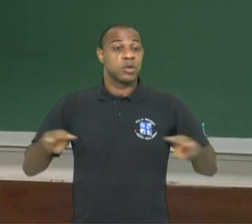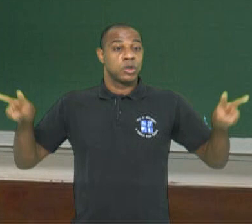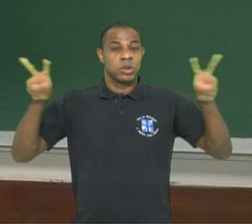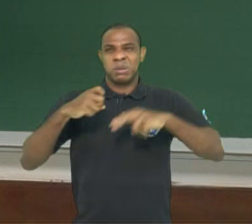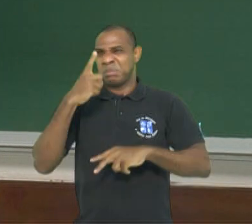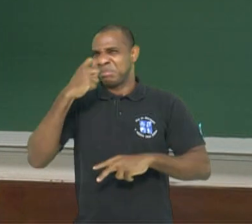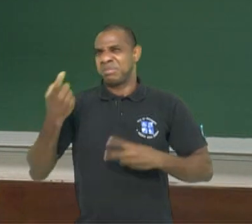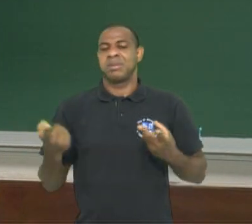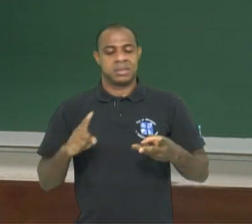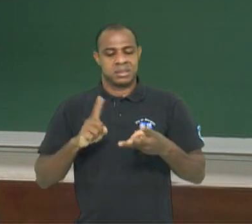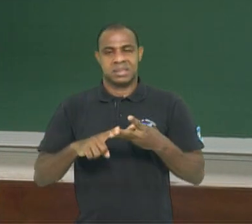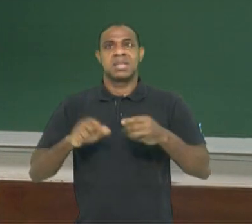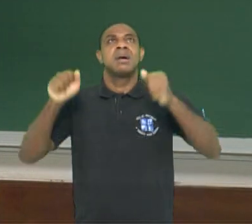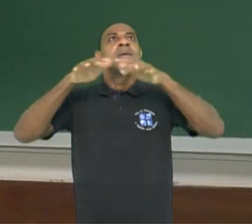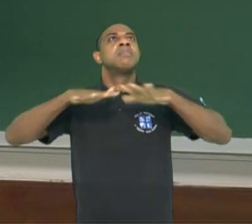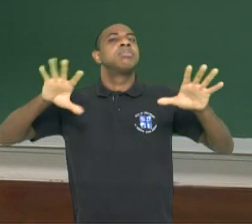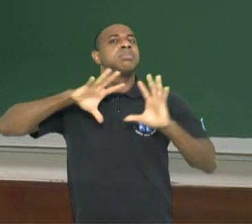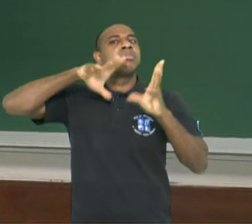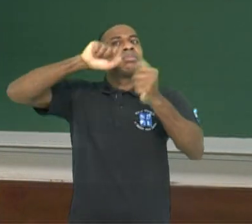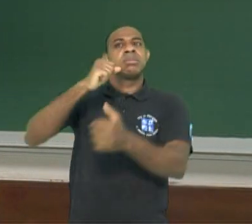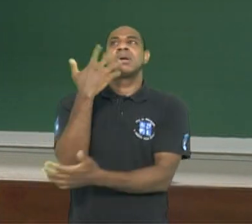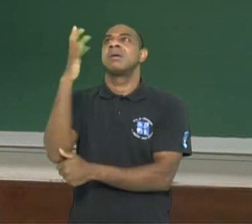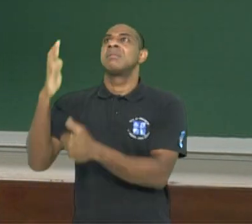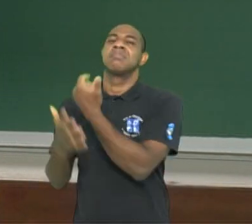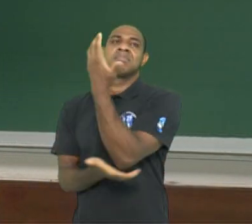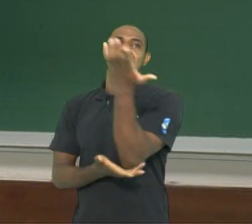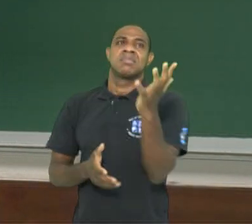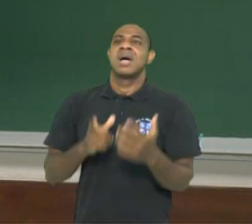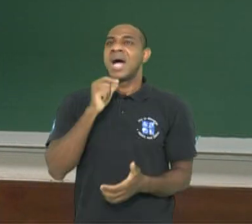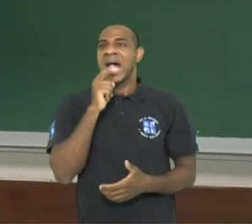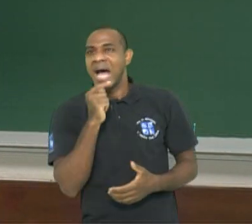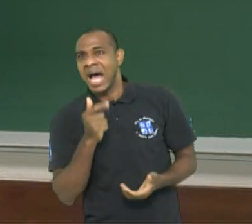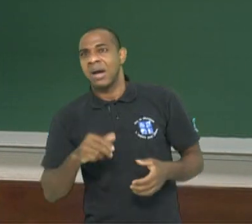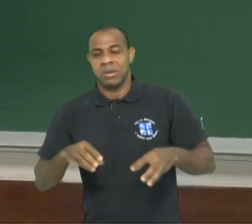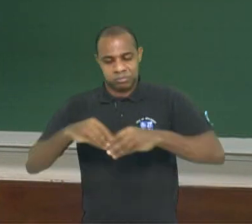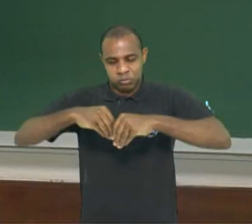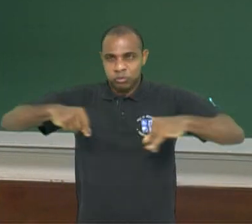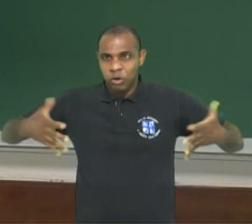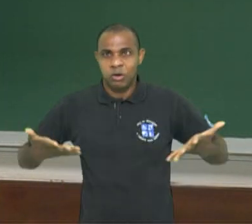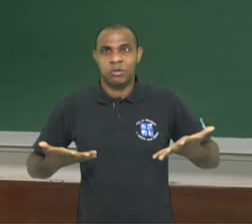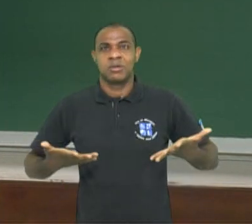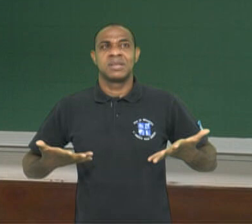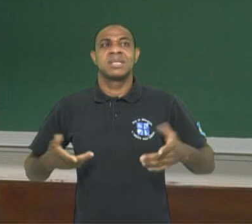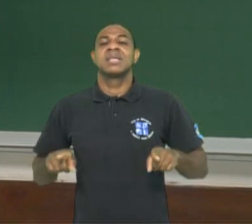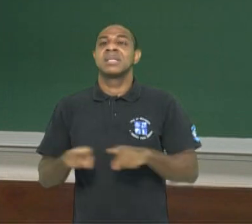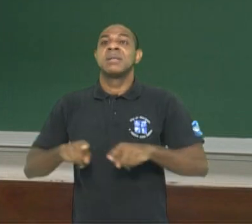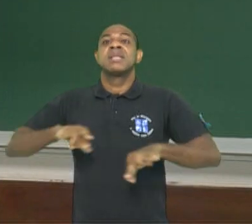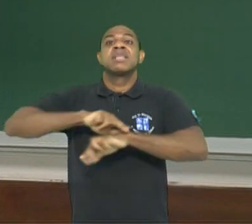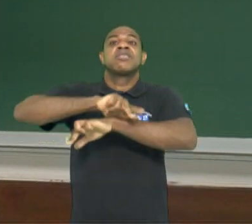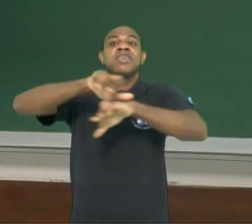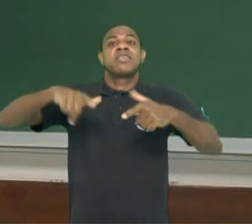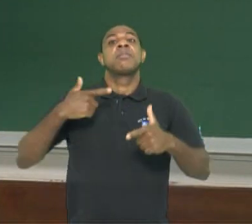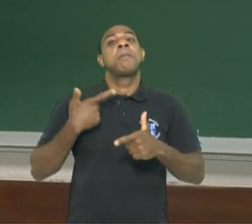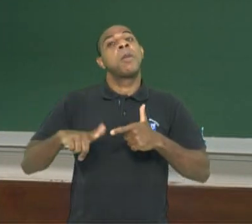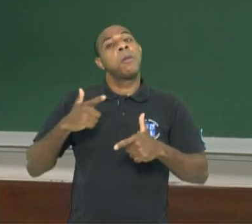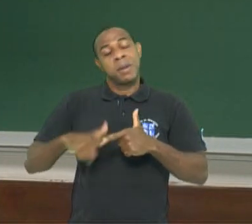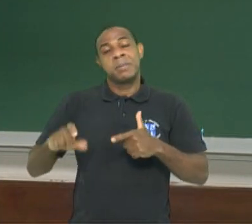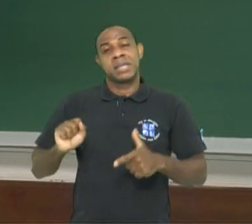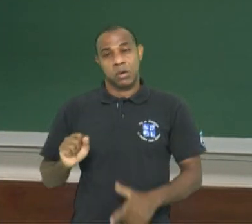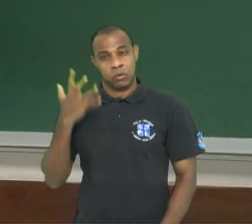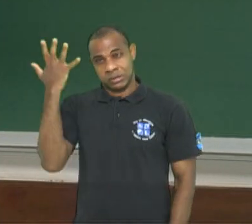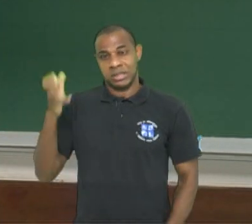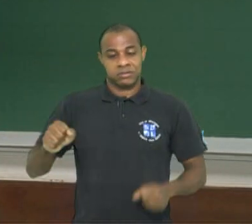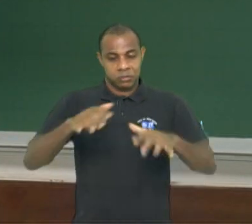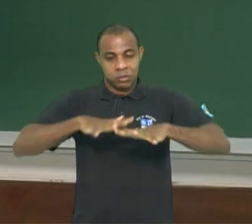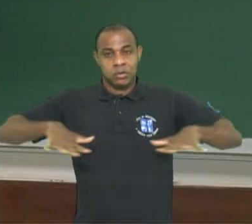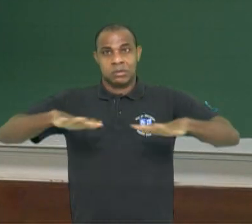poluição atmosférica, a poluição das águas, a poluição do solo. Ou seja, nós temos diferentes problemas que acontecem no